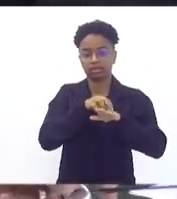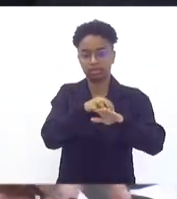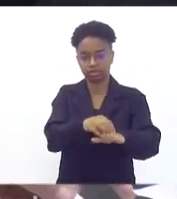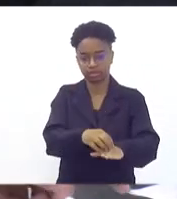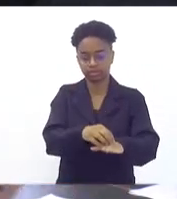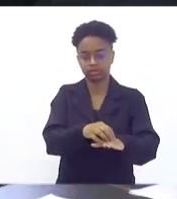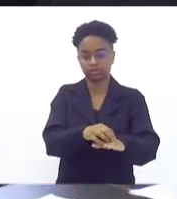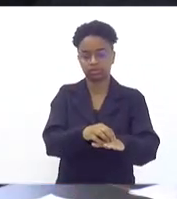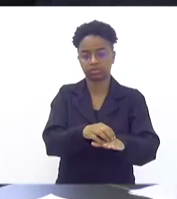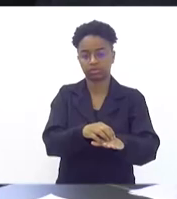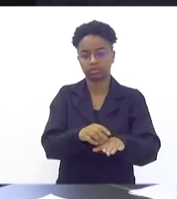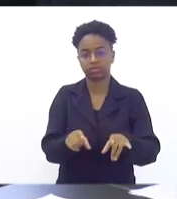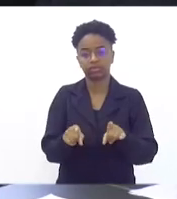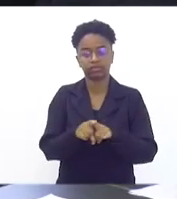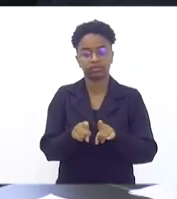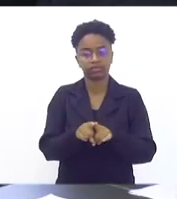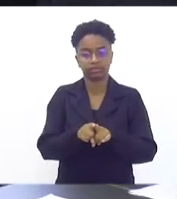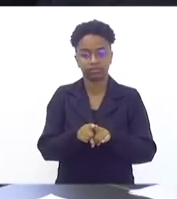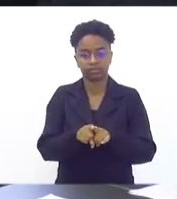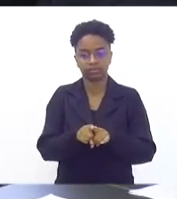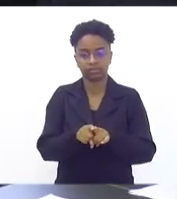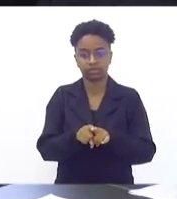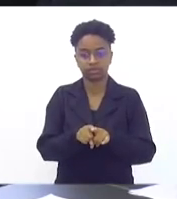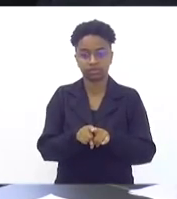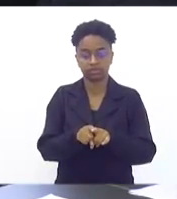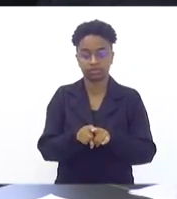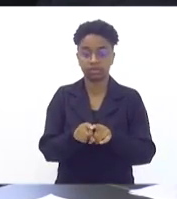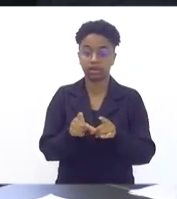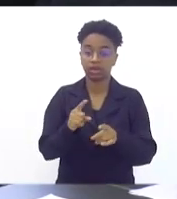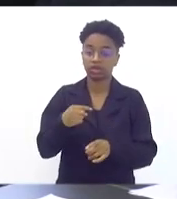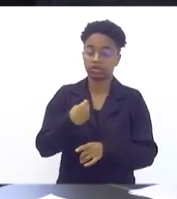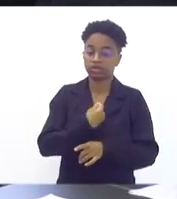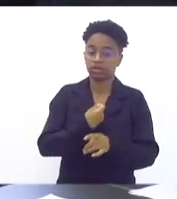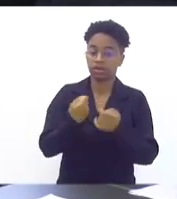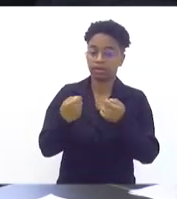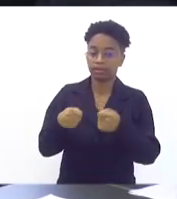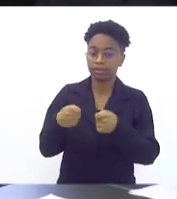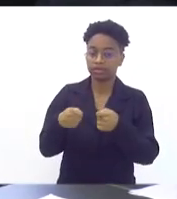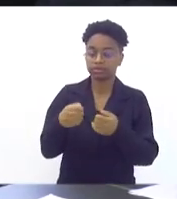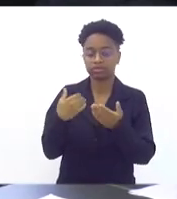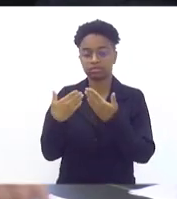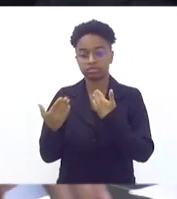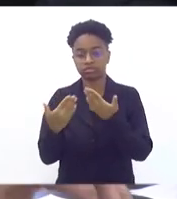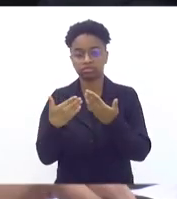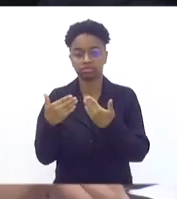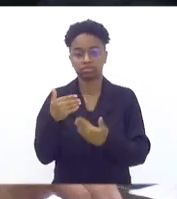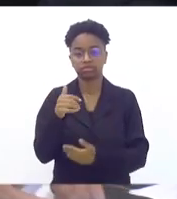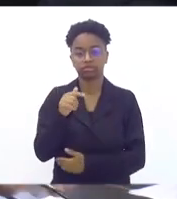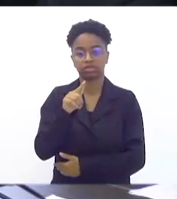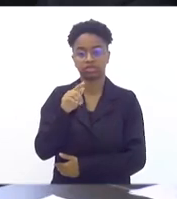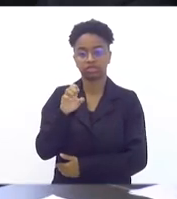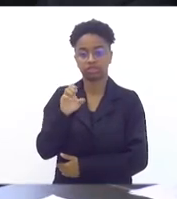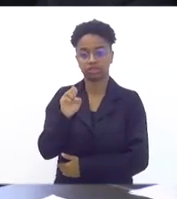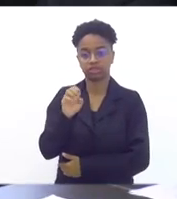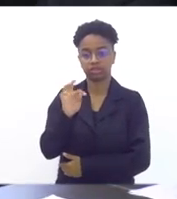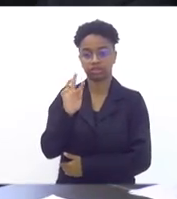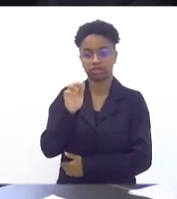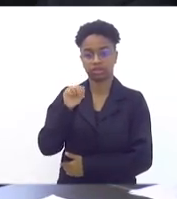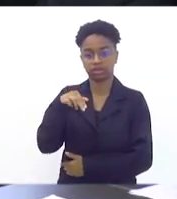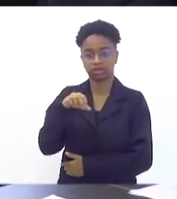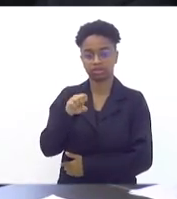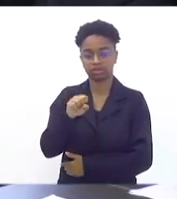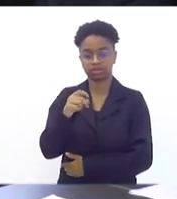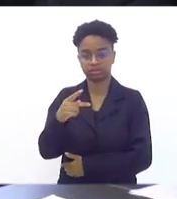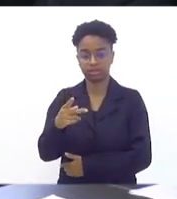fazia esse necessário que nós ouvíssemos aqui agetransp contínuo nós recebemos também